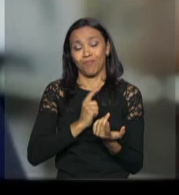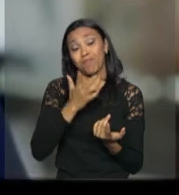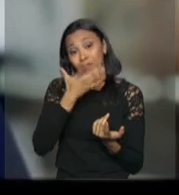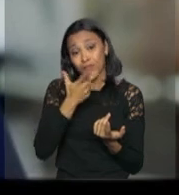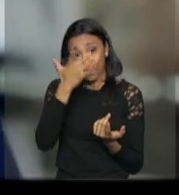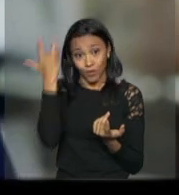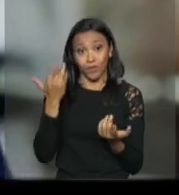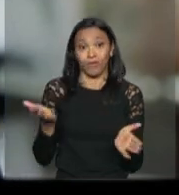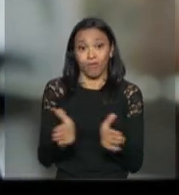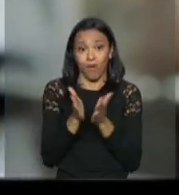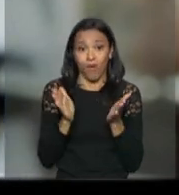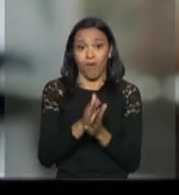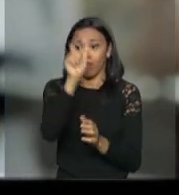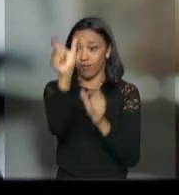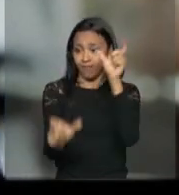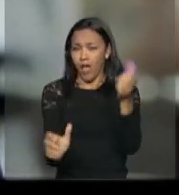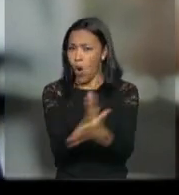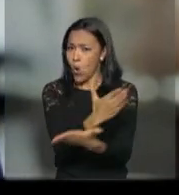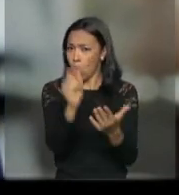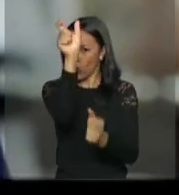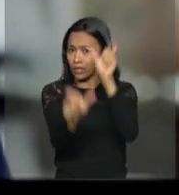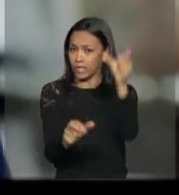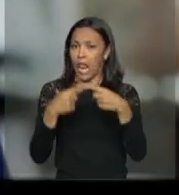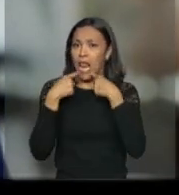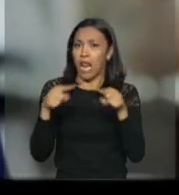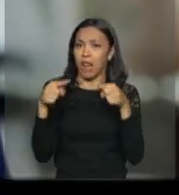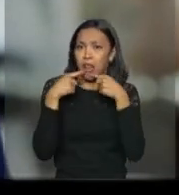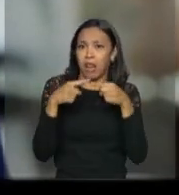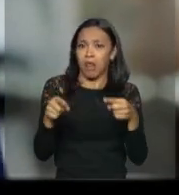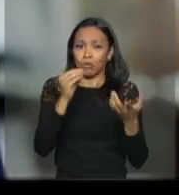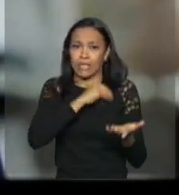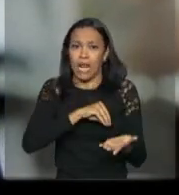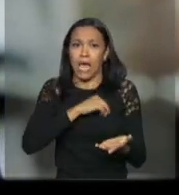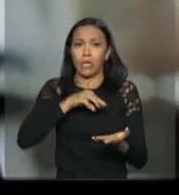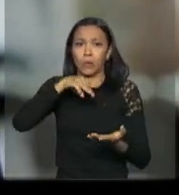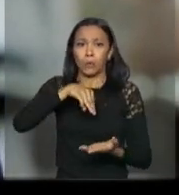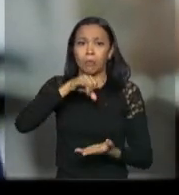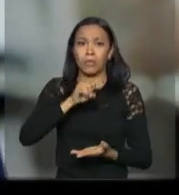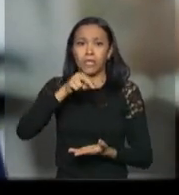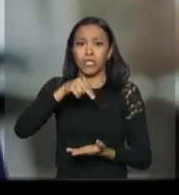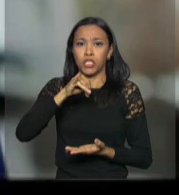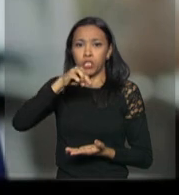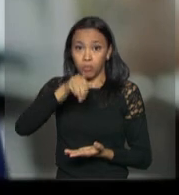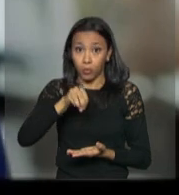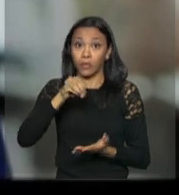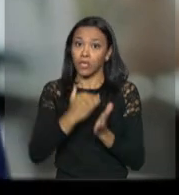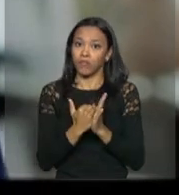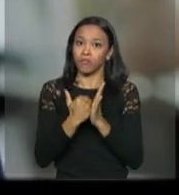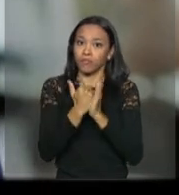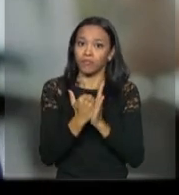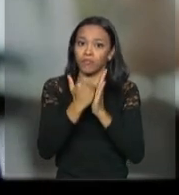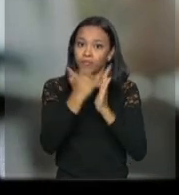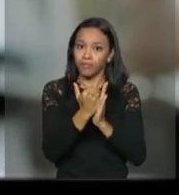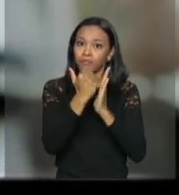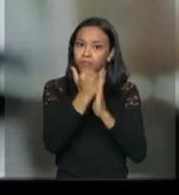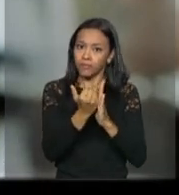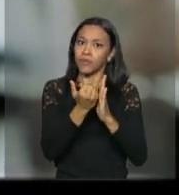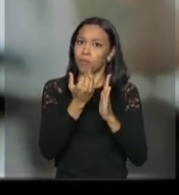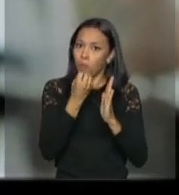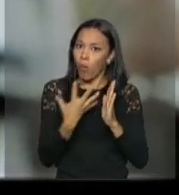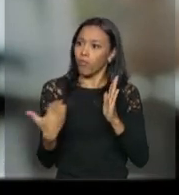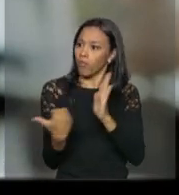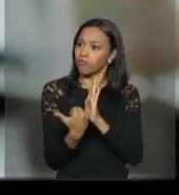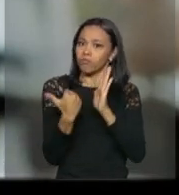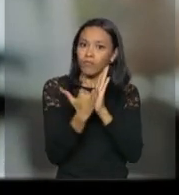pobres. Algumas pessoas reclamam que o nosso salário mínimo tem crescido mais do que devia. Para eles,